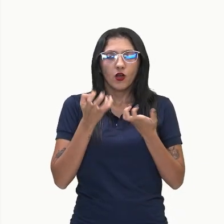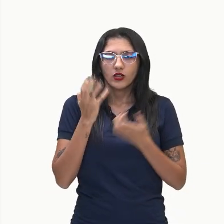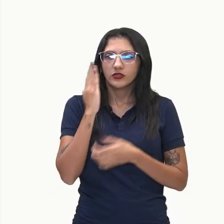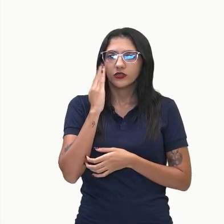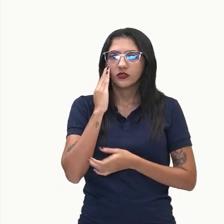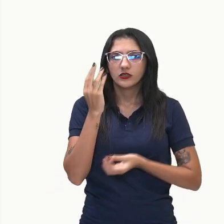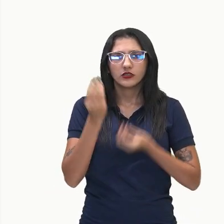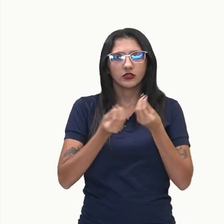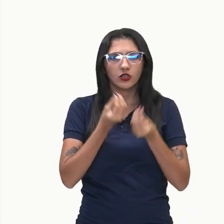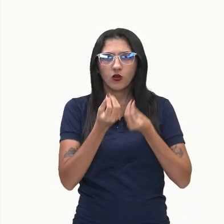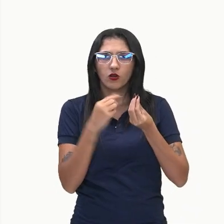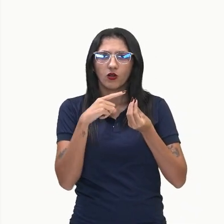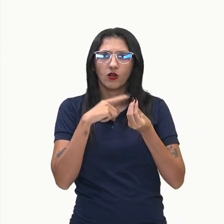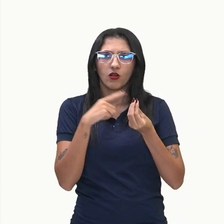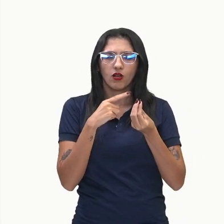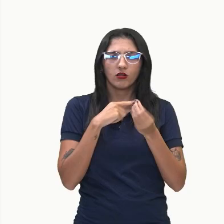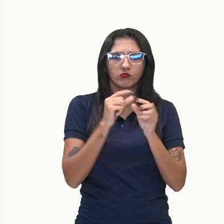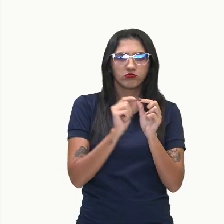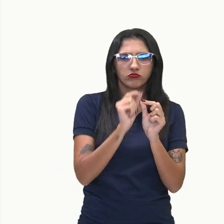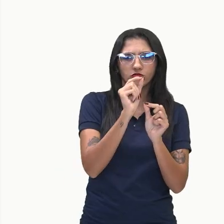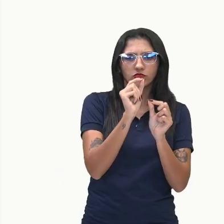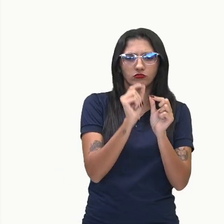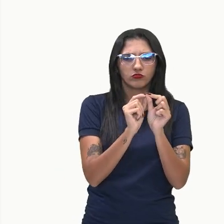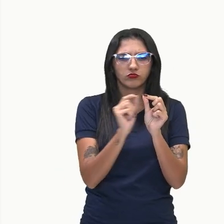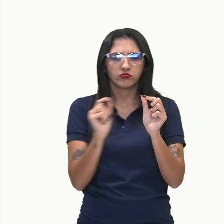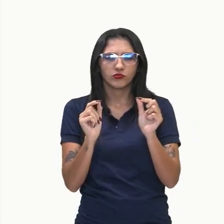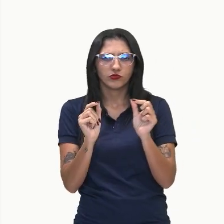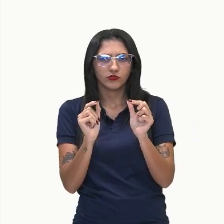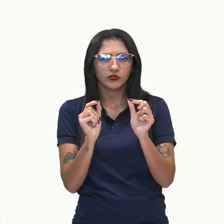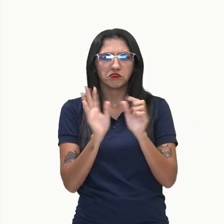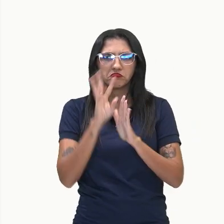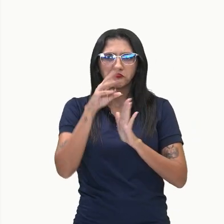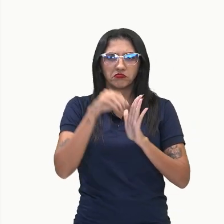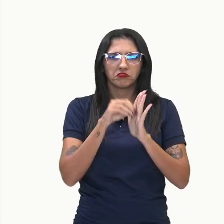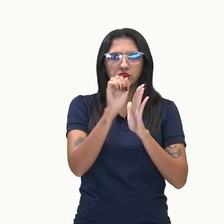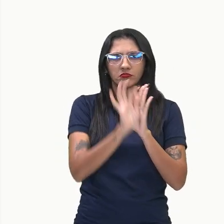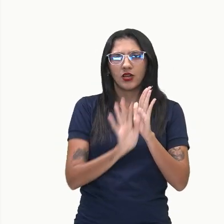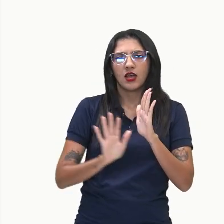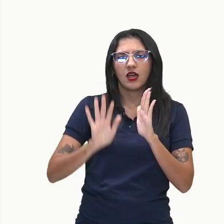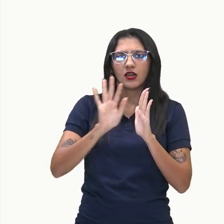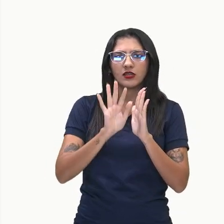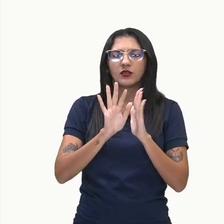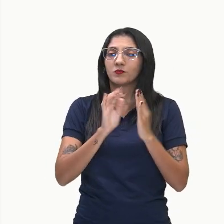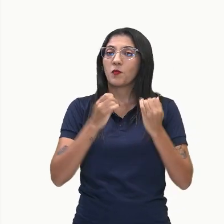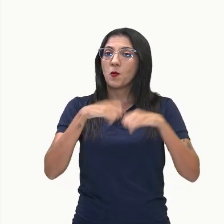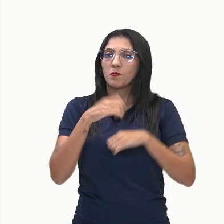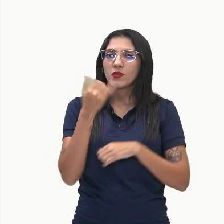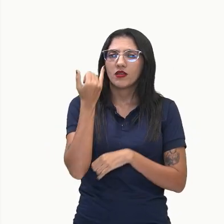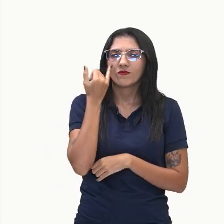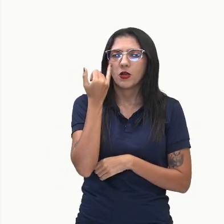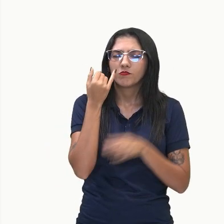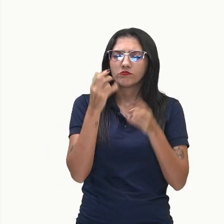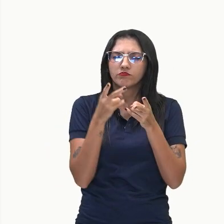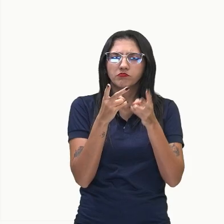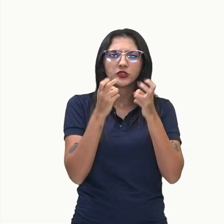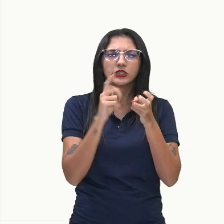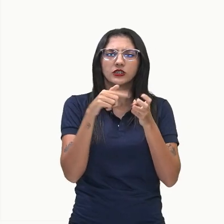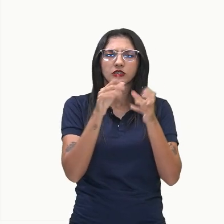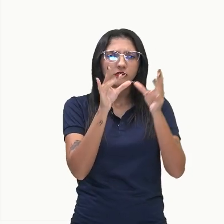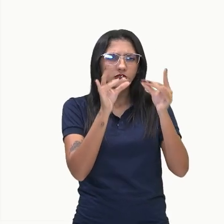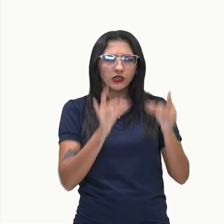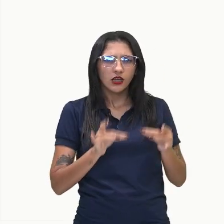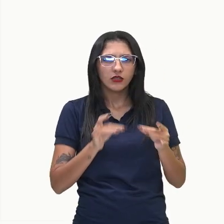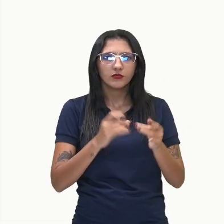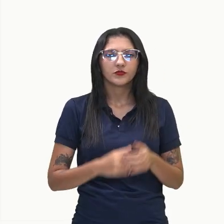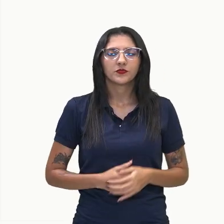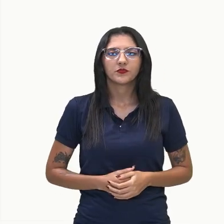polígono é convexo ou não, no caso, não convexo, eu tenho que observar o seguinte: eu vou pegar,